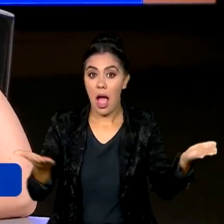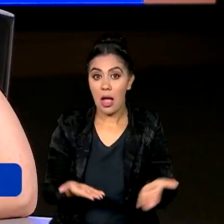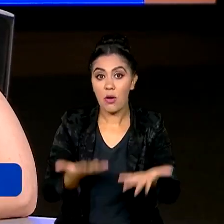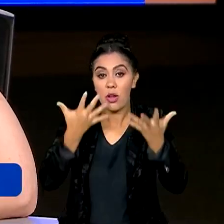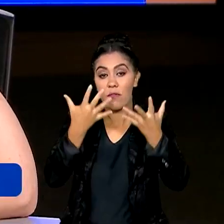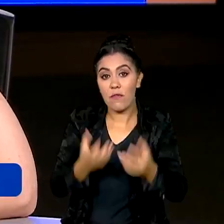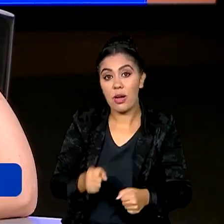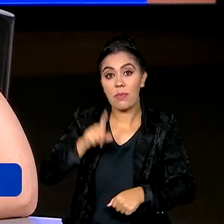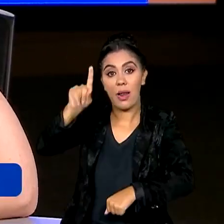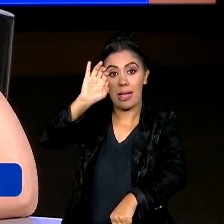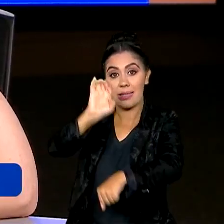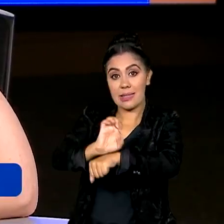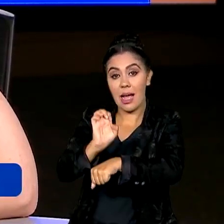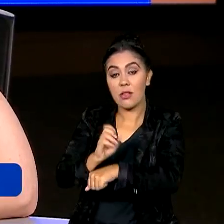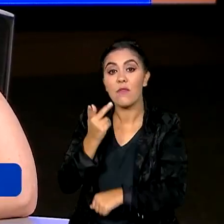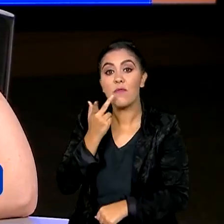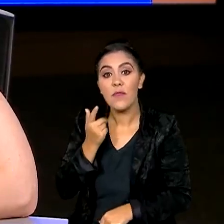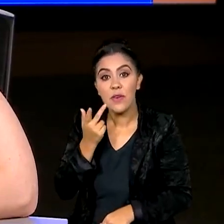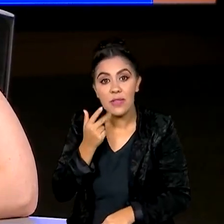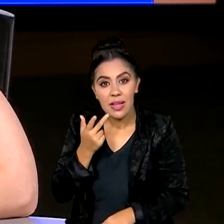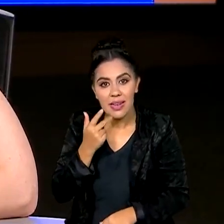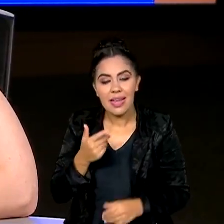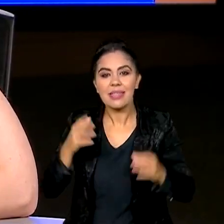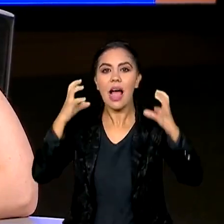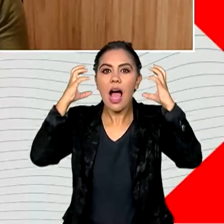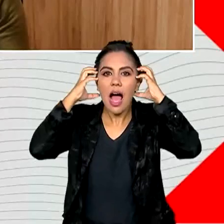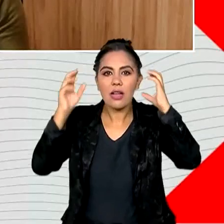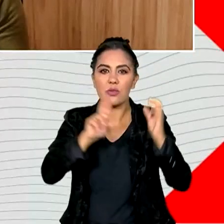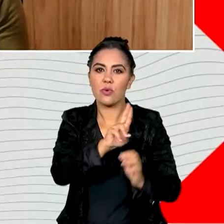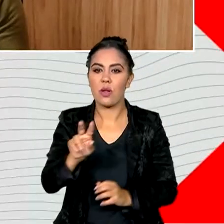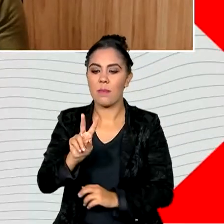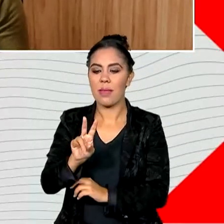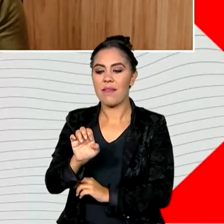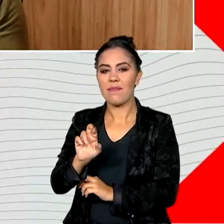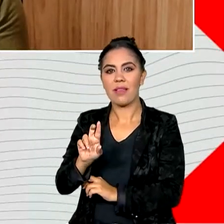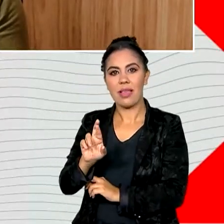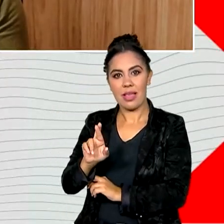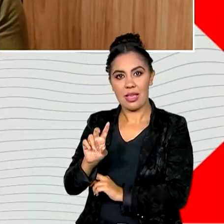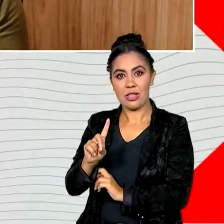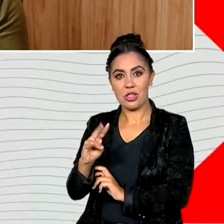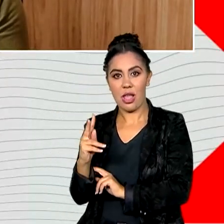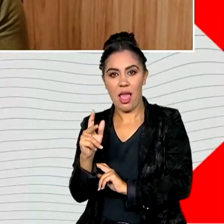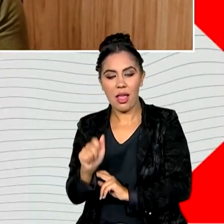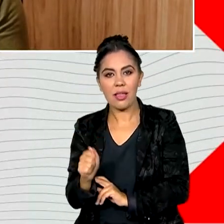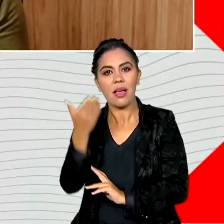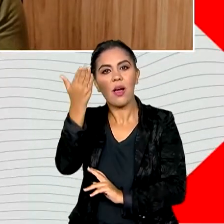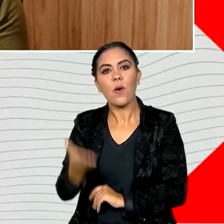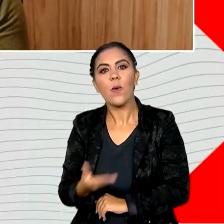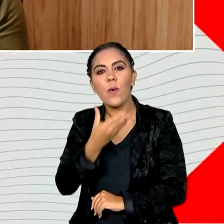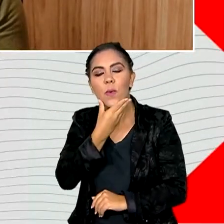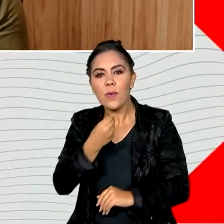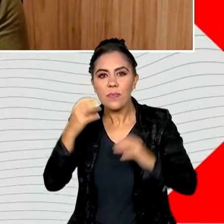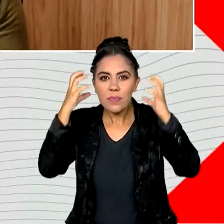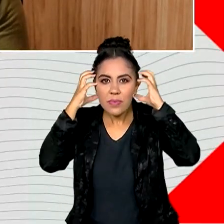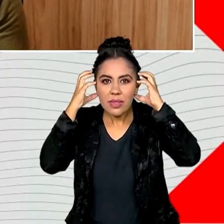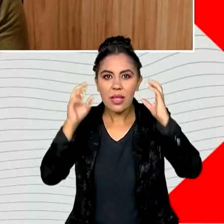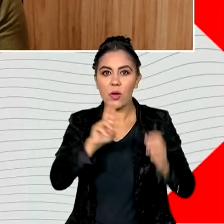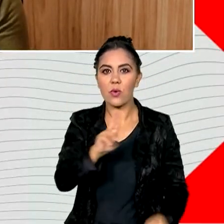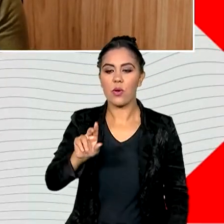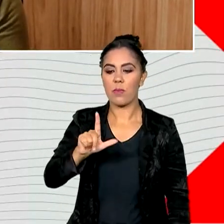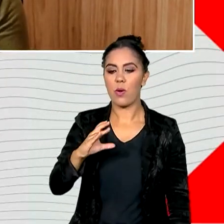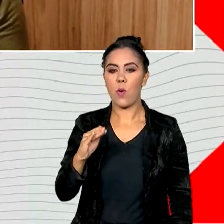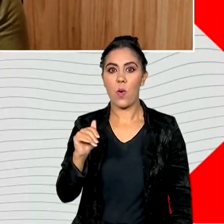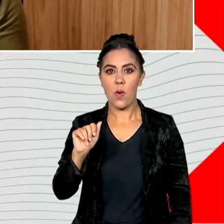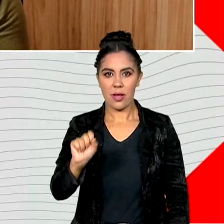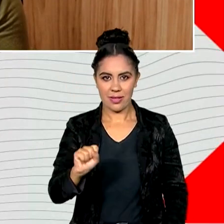a Fortaleza, vamos à Rádio Verdinha. Quem está com a gente lá é o Lucas Falconeri. Oi, Lucas, bem-vindo, bom dia para você.